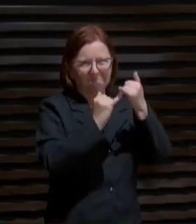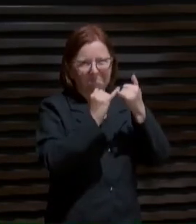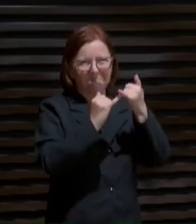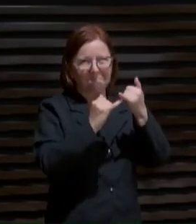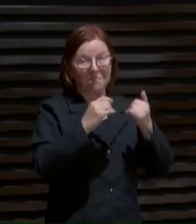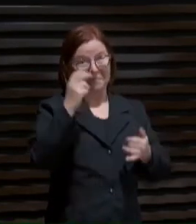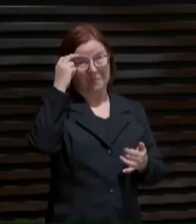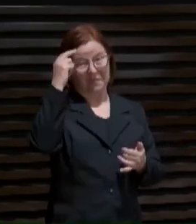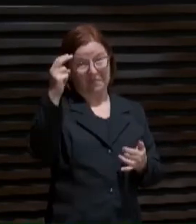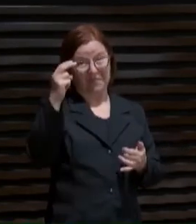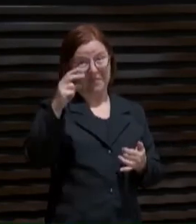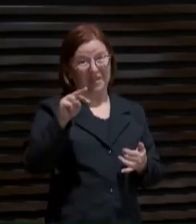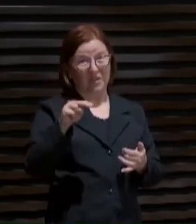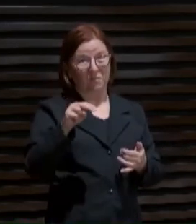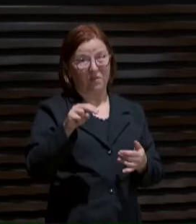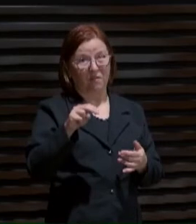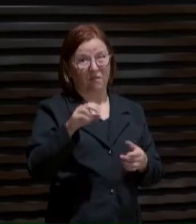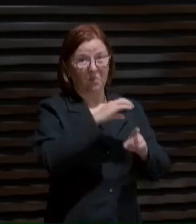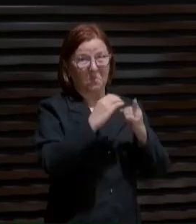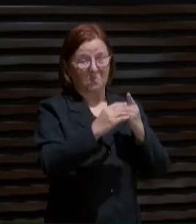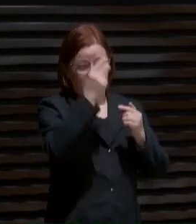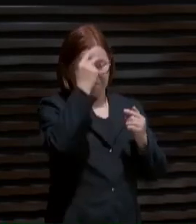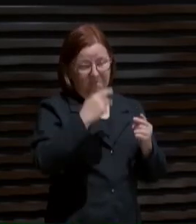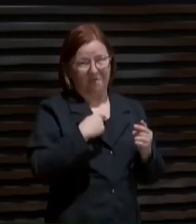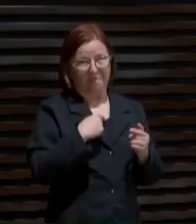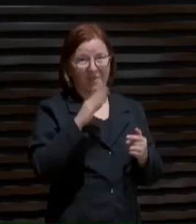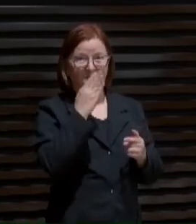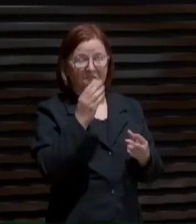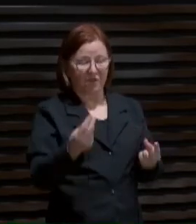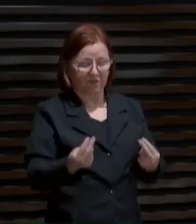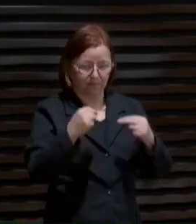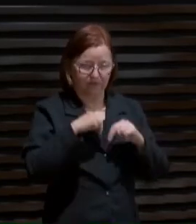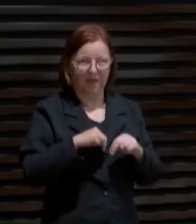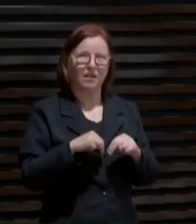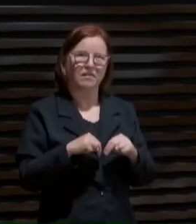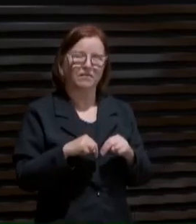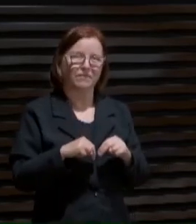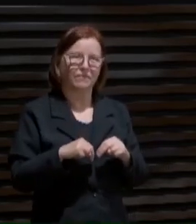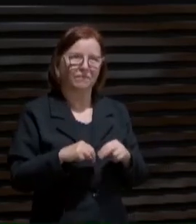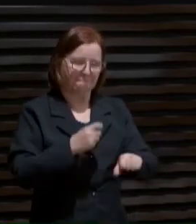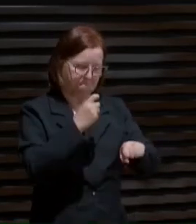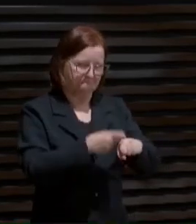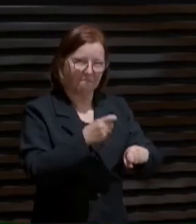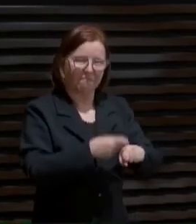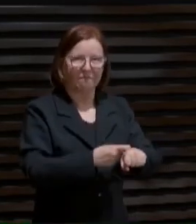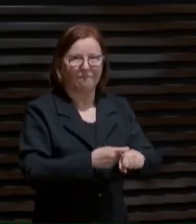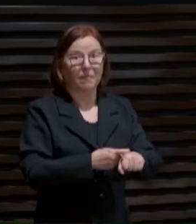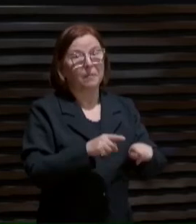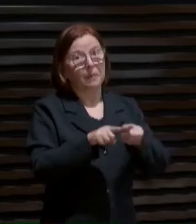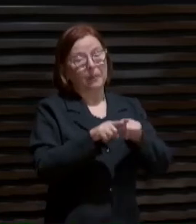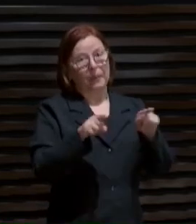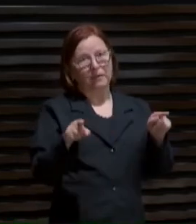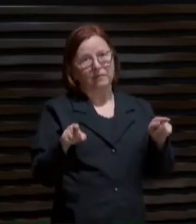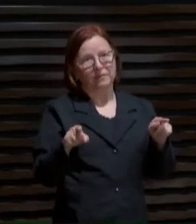como culto de si mesmo e de falsa humildade e de Rigor ascético toda